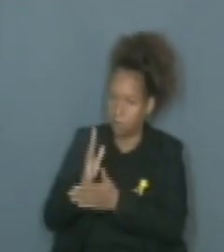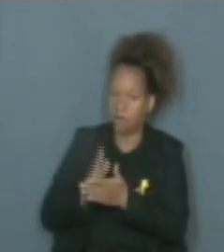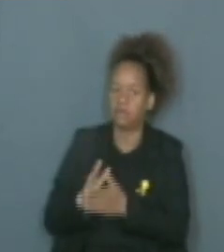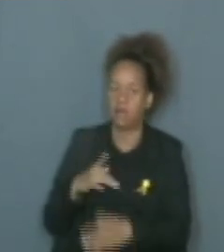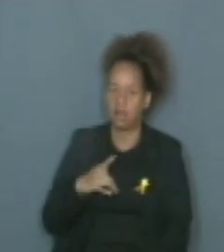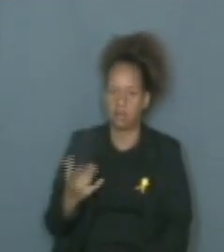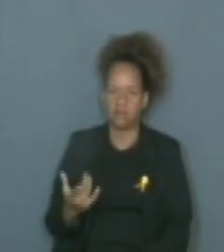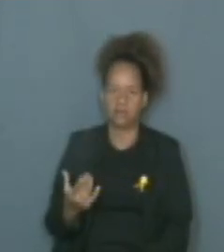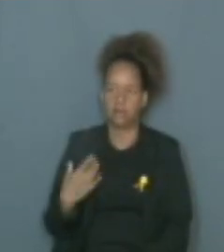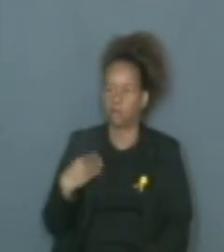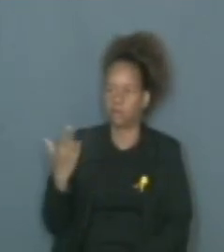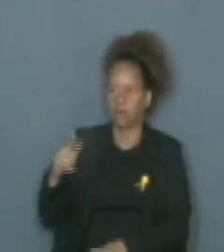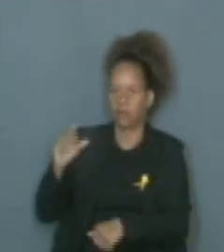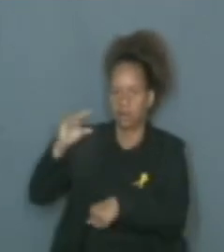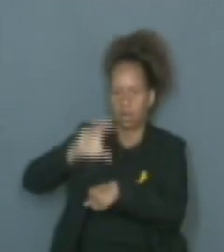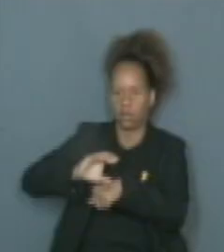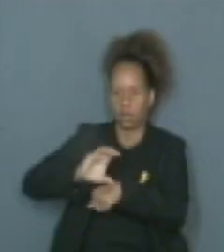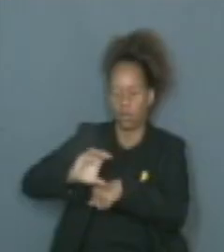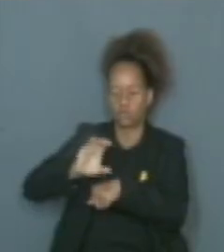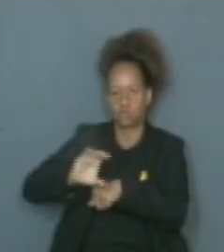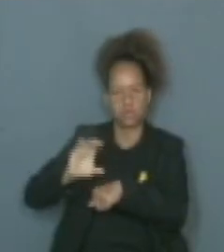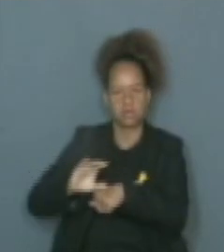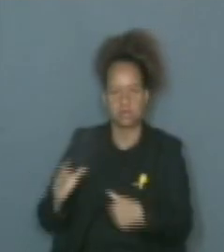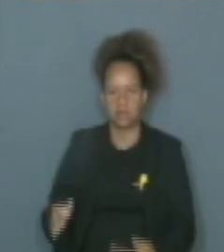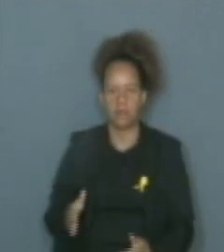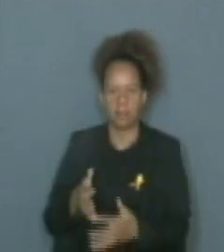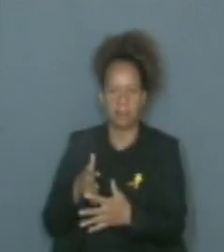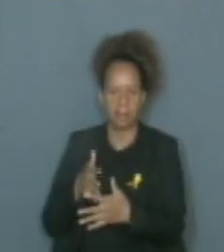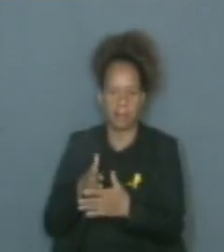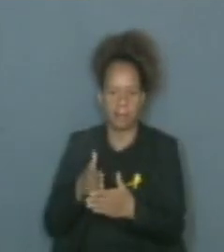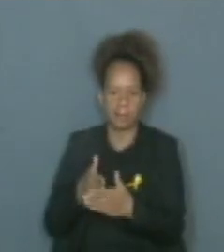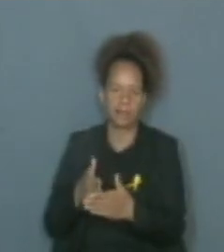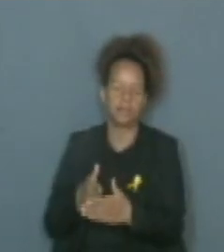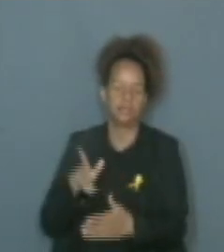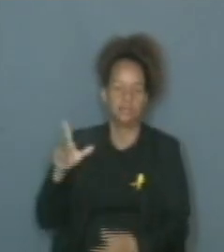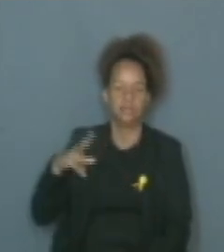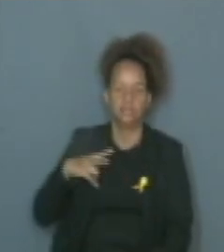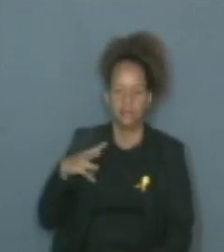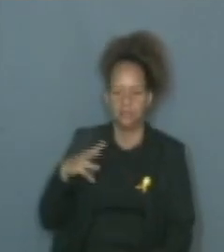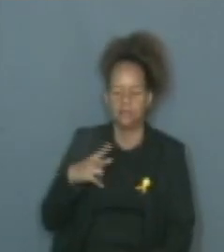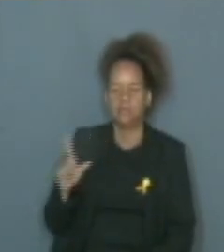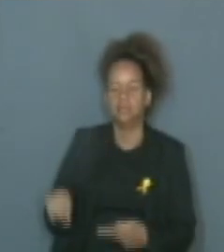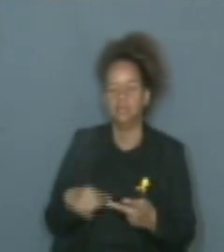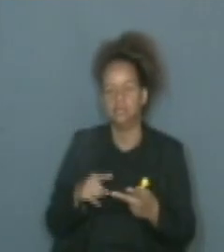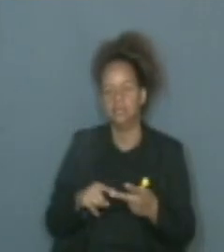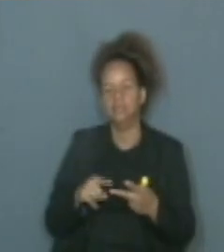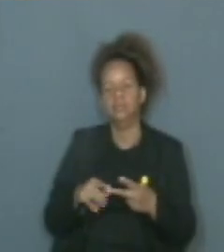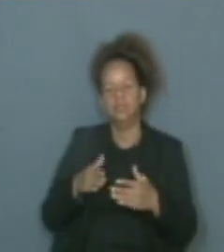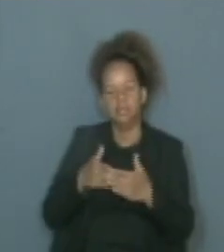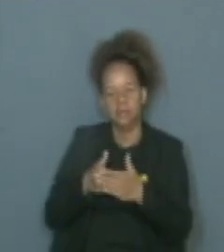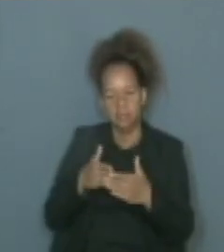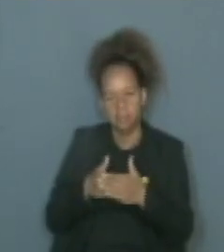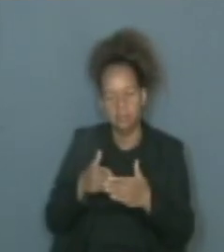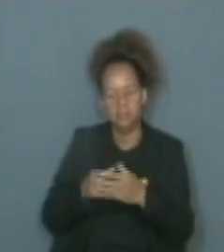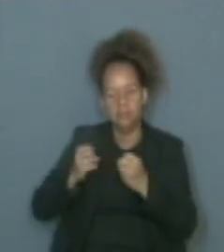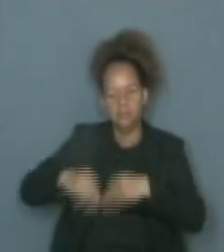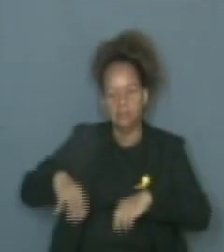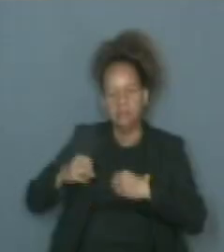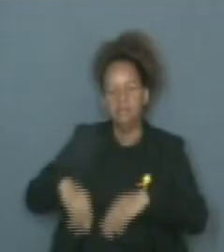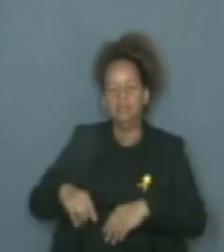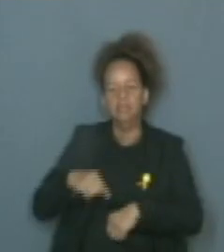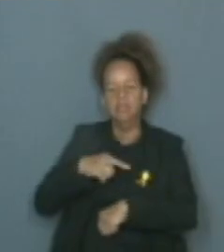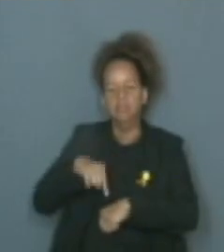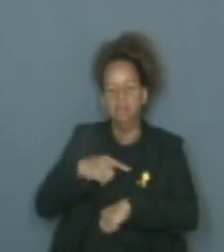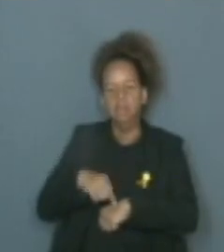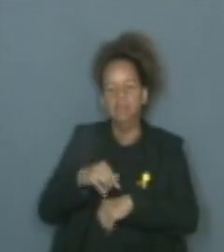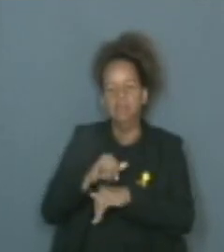são inconstitucionais, que interferem na iniciativa privada, que interferem e geram custo para o erário público,